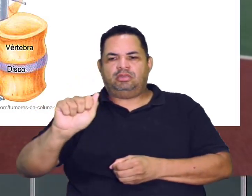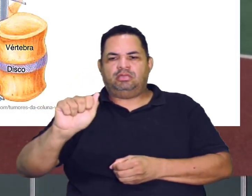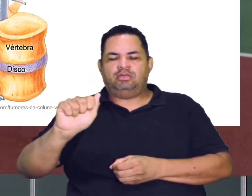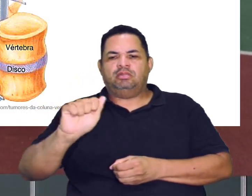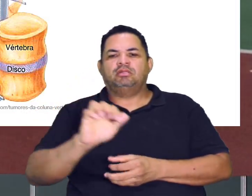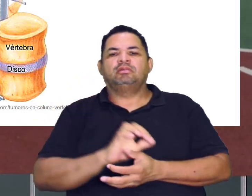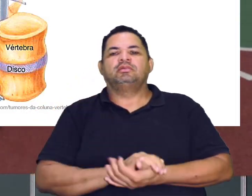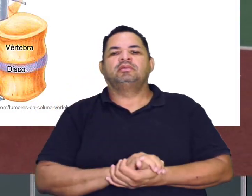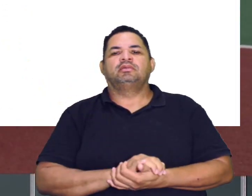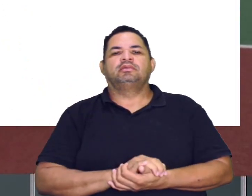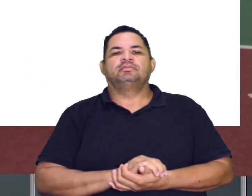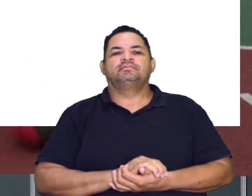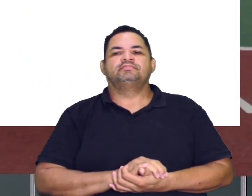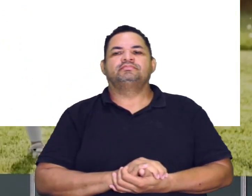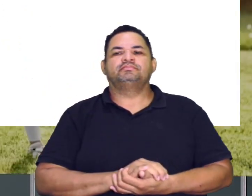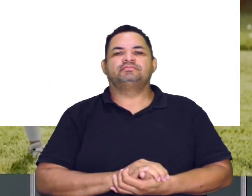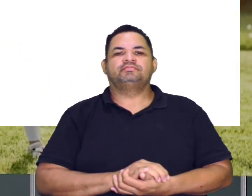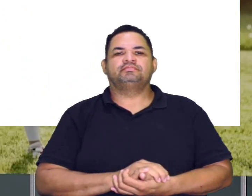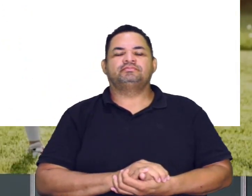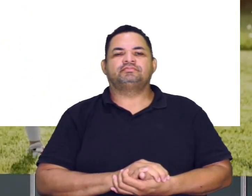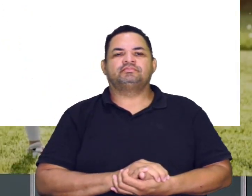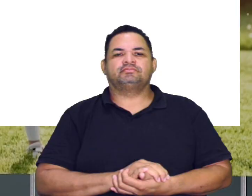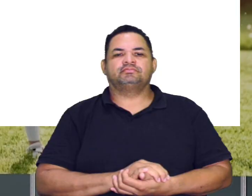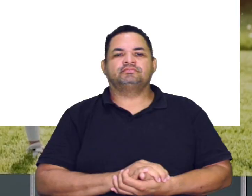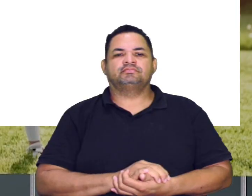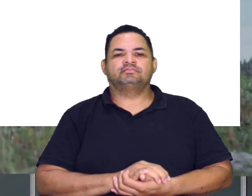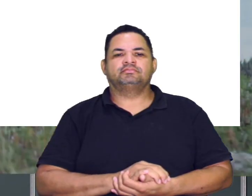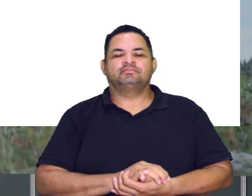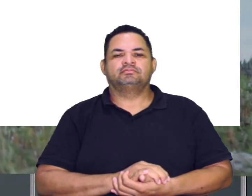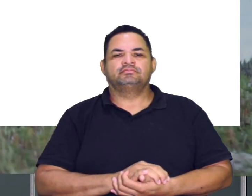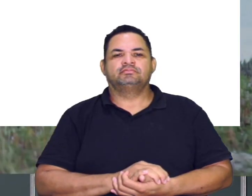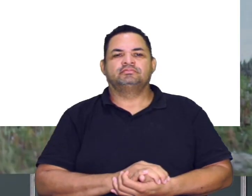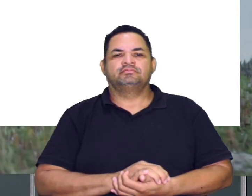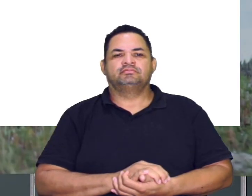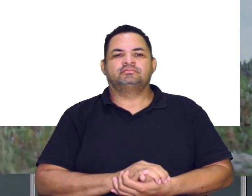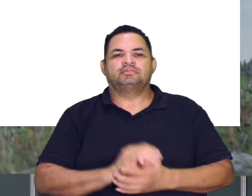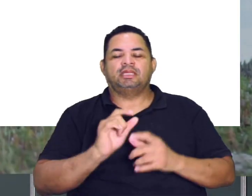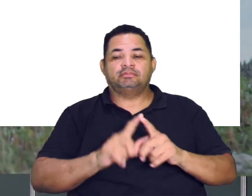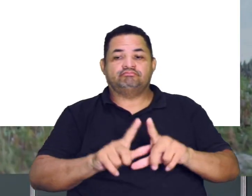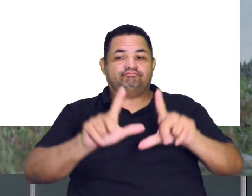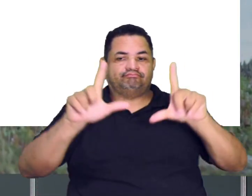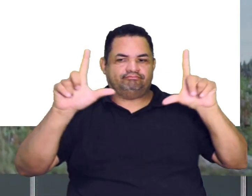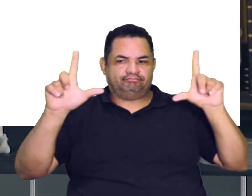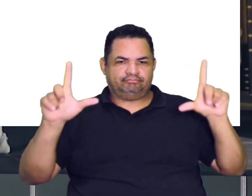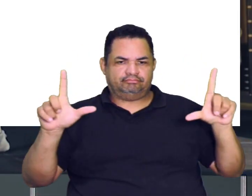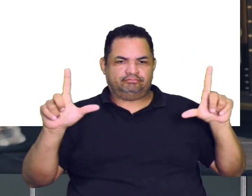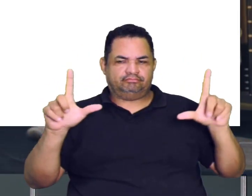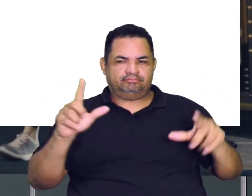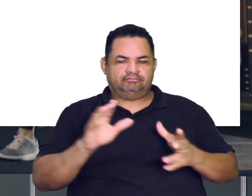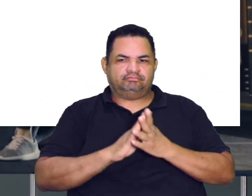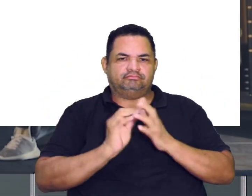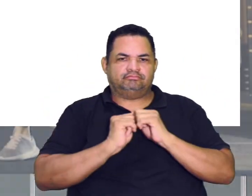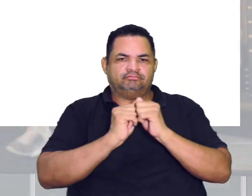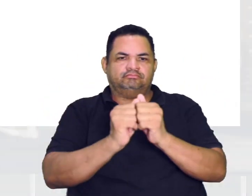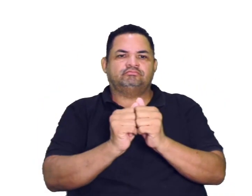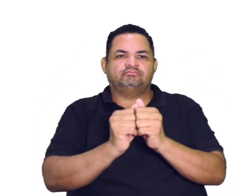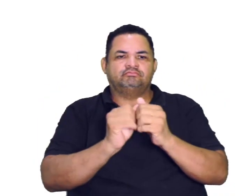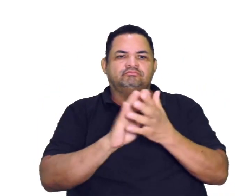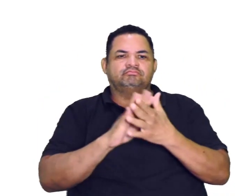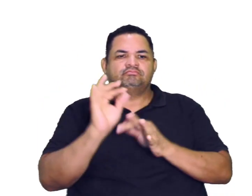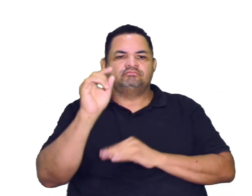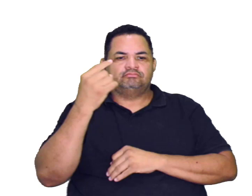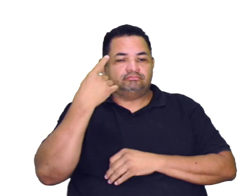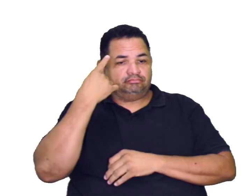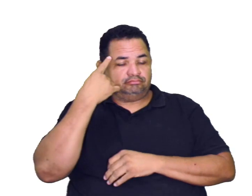de falar agora há pouco. Tudo bem? Maravilha. Agora eu vou pedir para o meu diretor para ele abrir esse slide para você acompanhar e fazer o seu